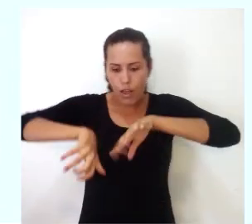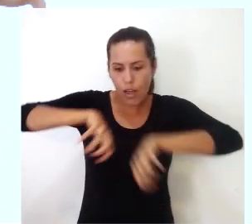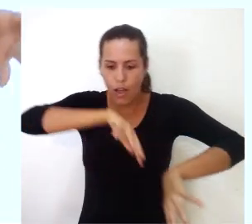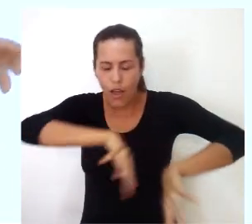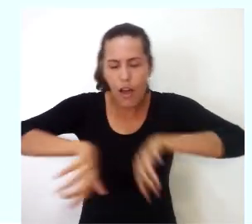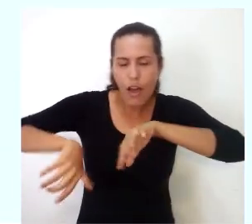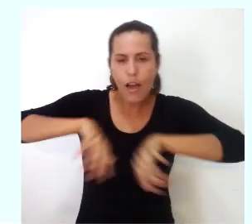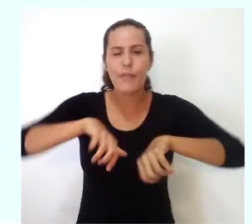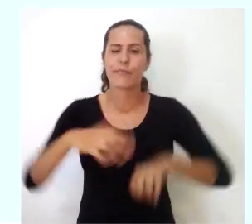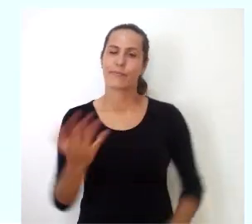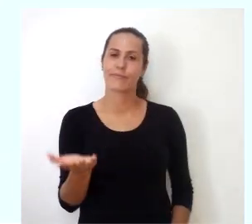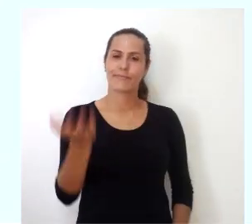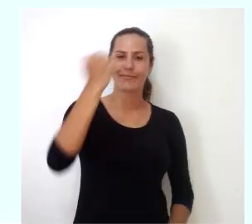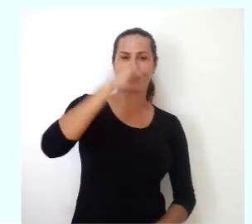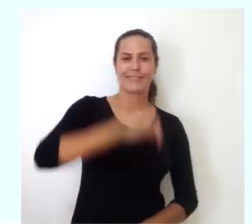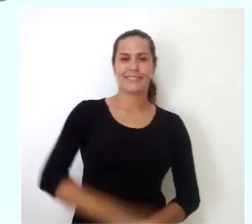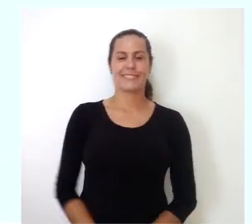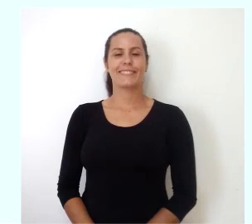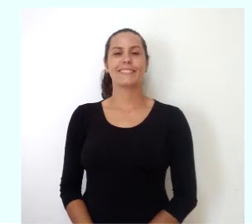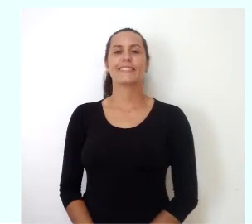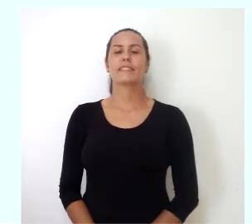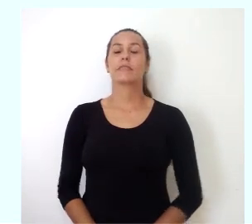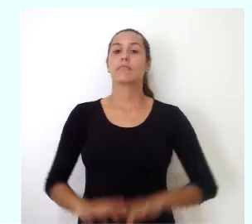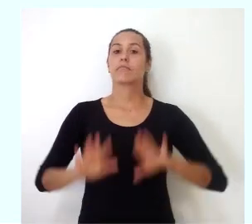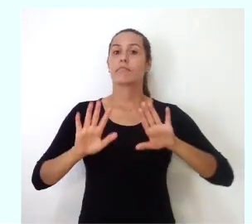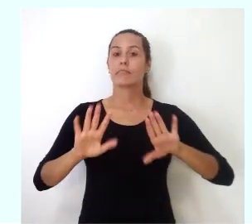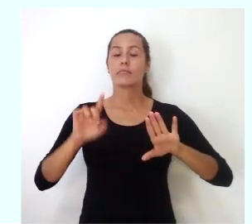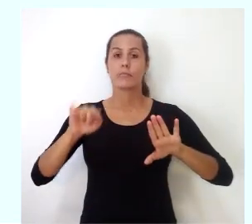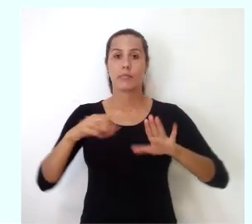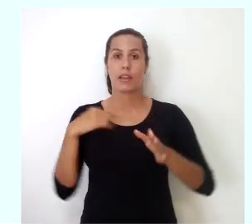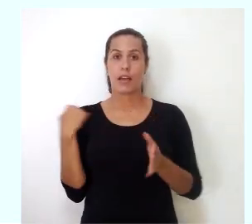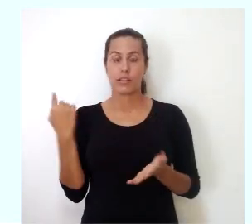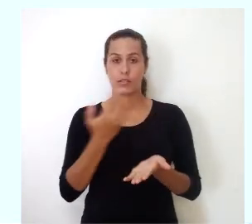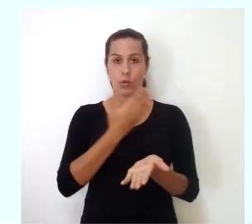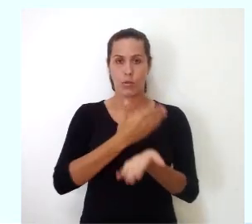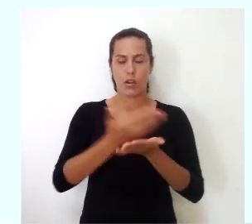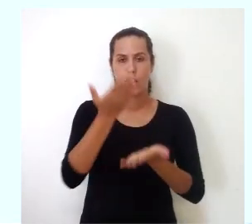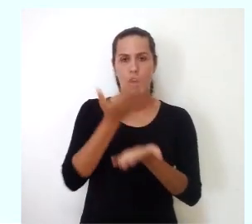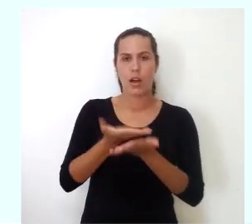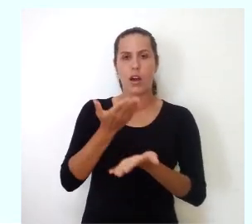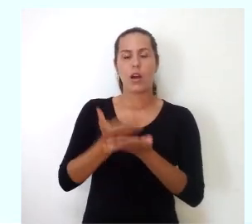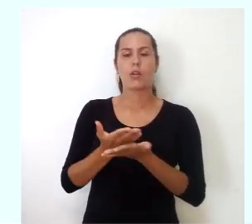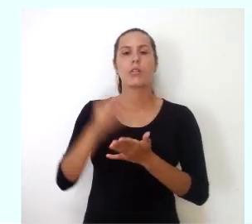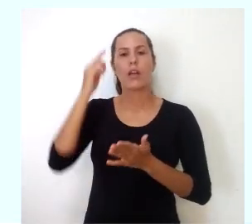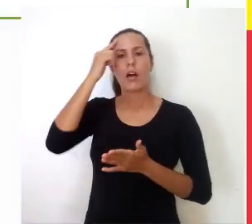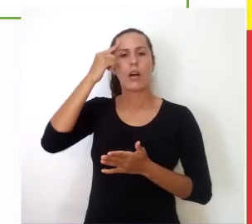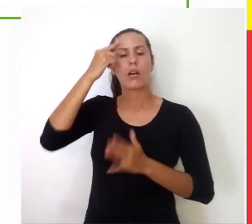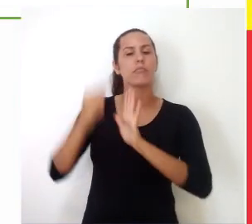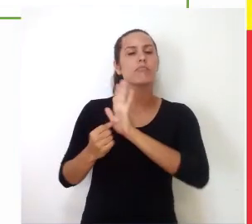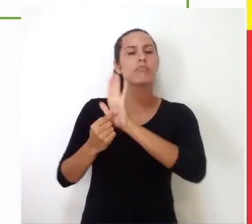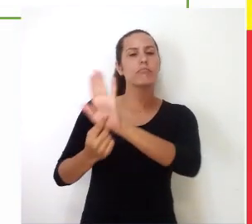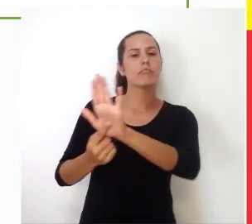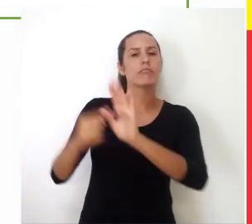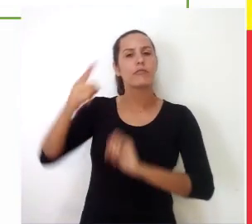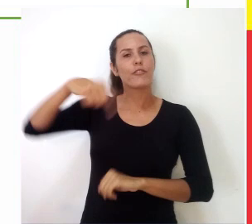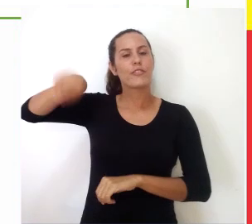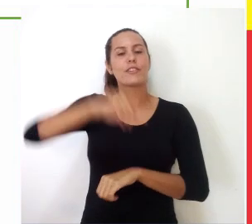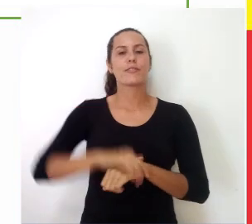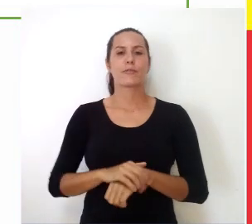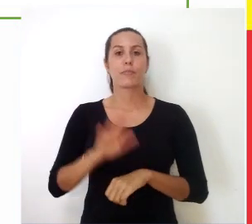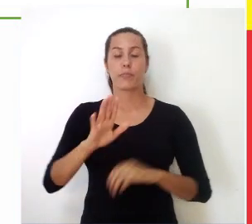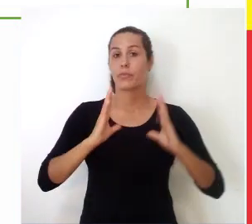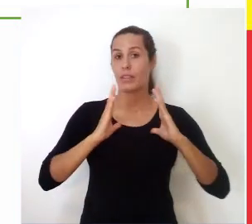desse conhecimento. Vamos lá! Para começar a nossa aula, trouxe aqui um pensamento. Olhem para a tela.